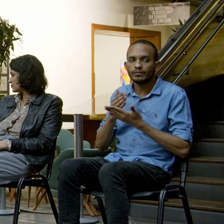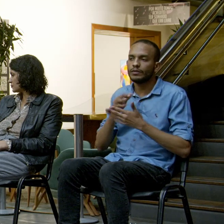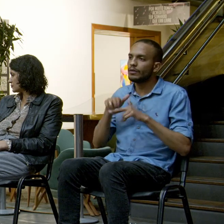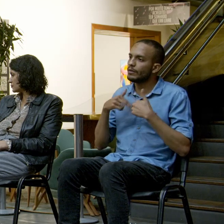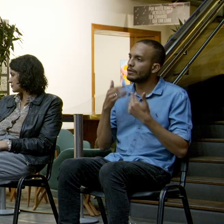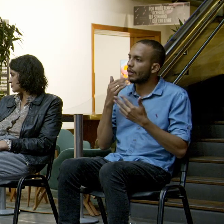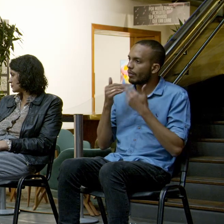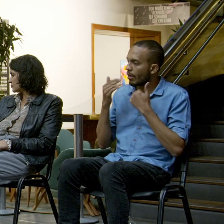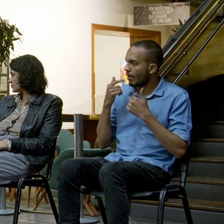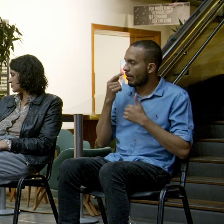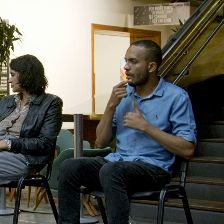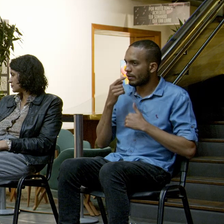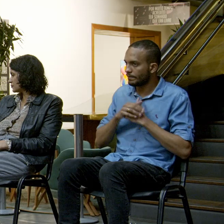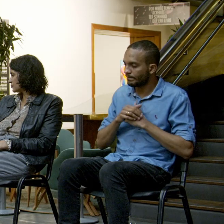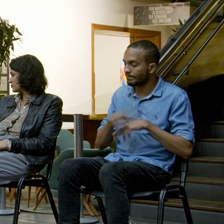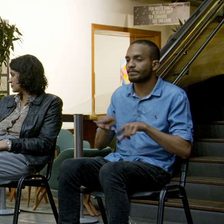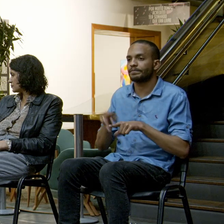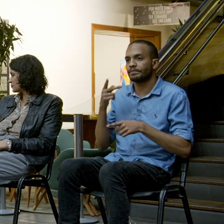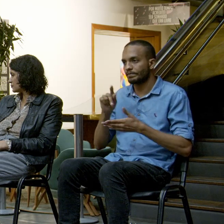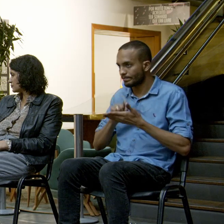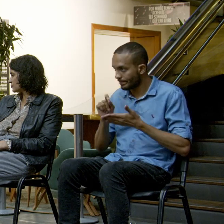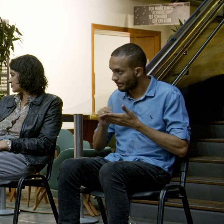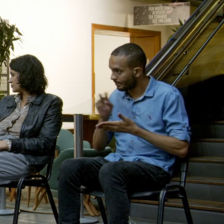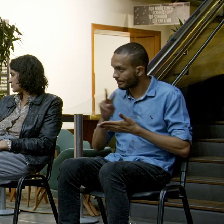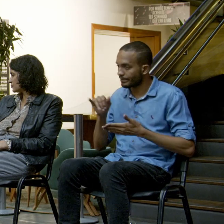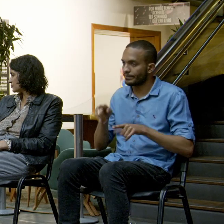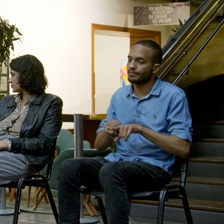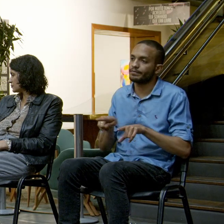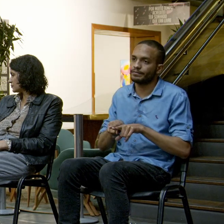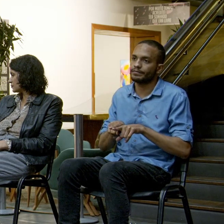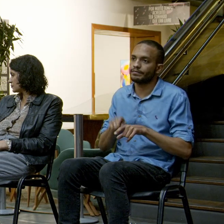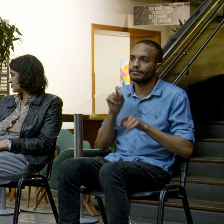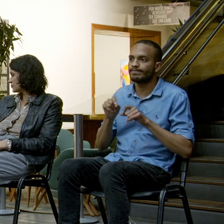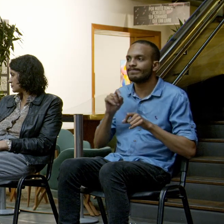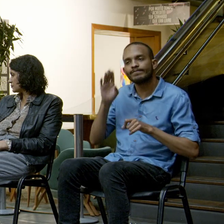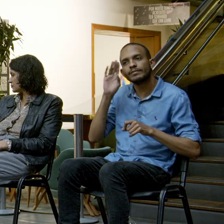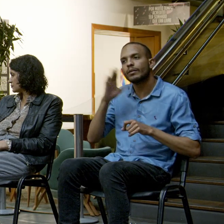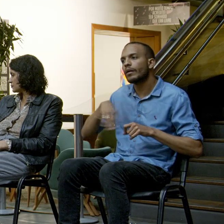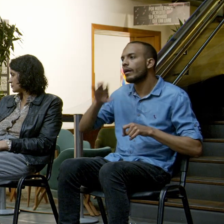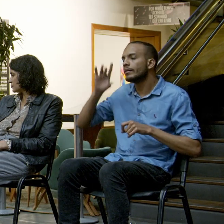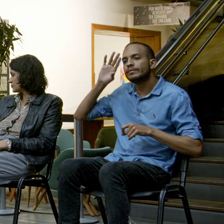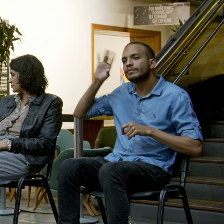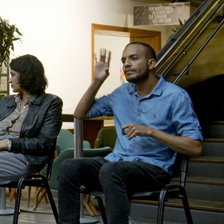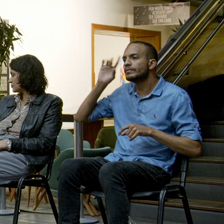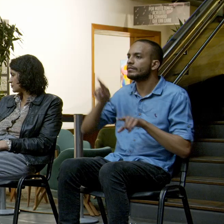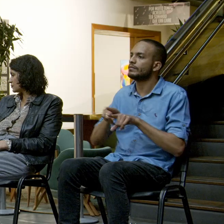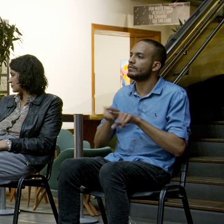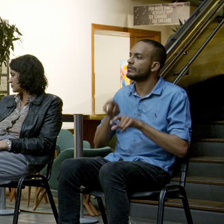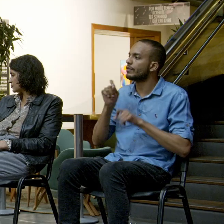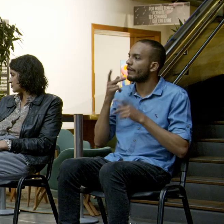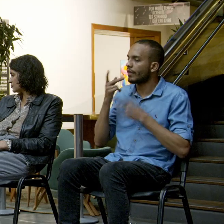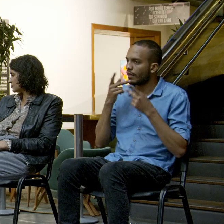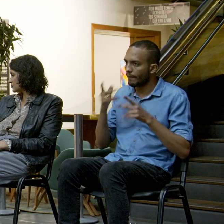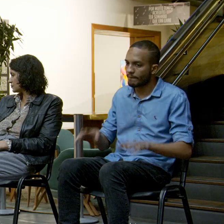boca. Como que num eco, o escritor uruguaio Eduardo Galeano, nome fundamental para o pensamento latino-americano,